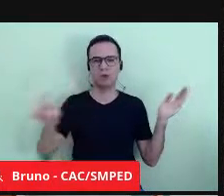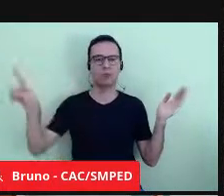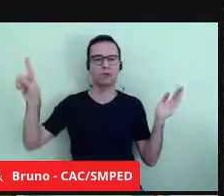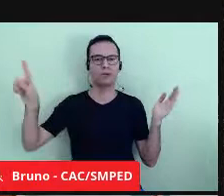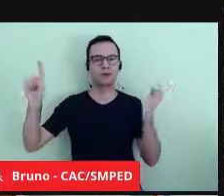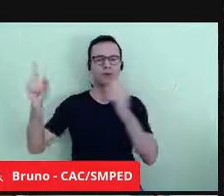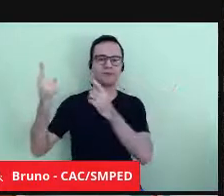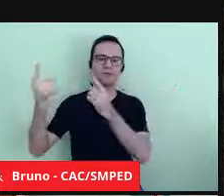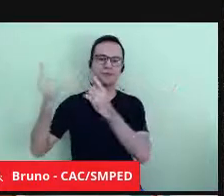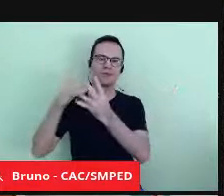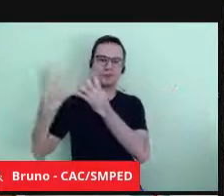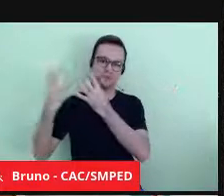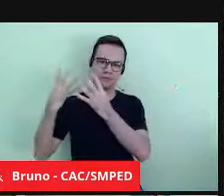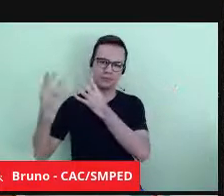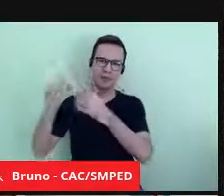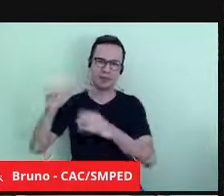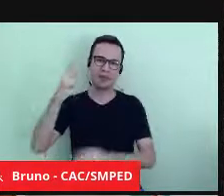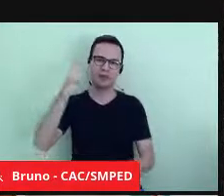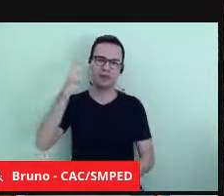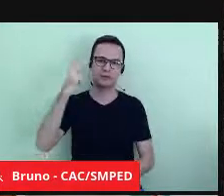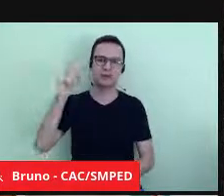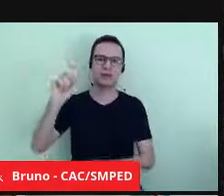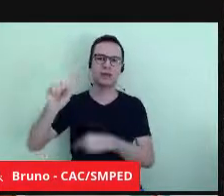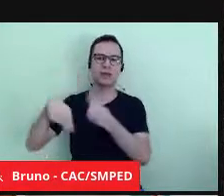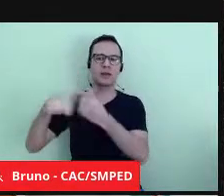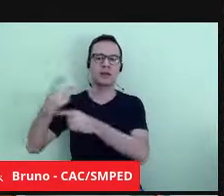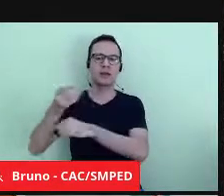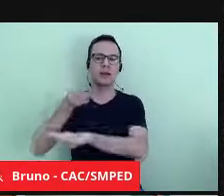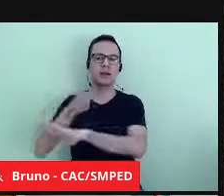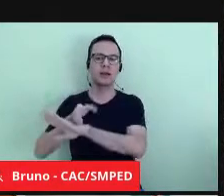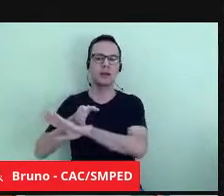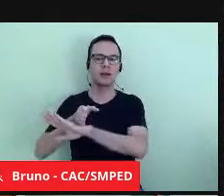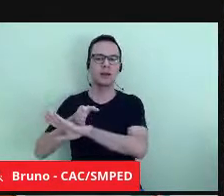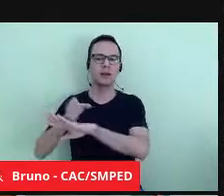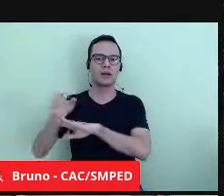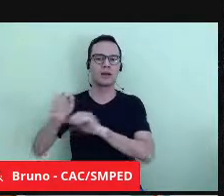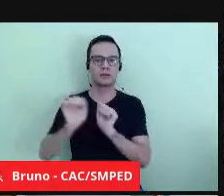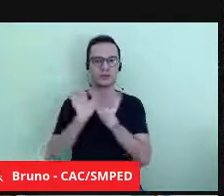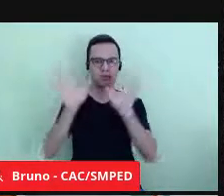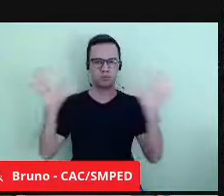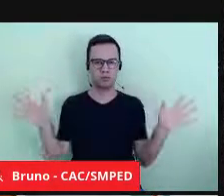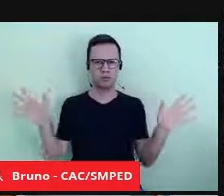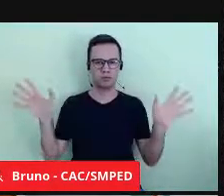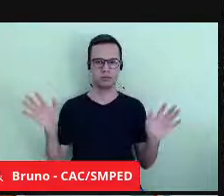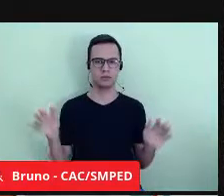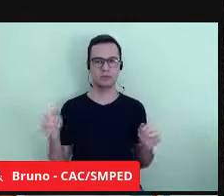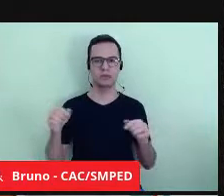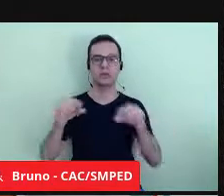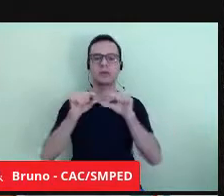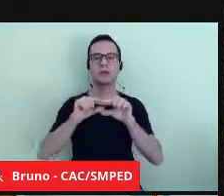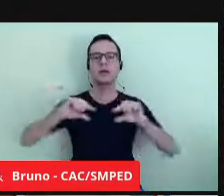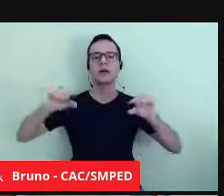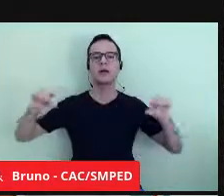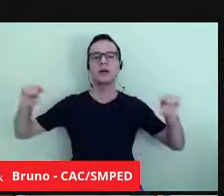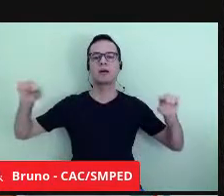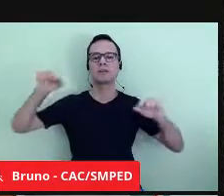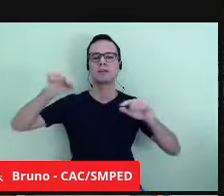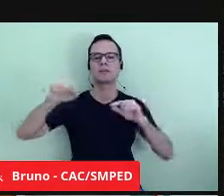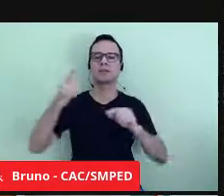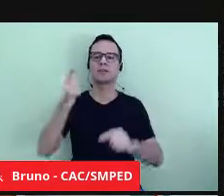Rodovia Dutra na cidade de São Paulo, e logo ela entra em Guarulhos. E aí, aqui embaixo, a gente tem a Marginal